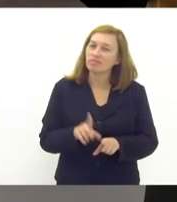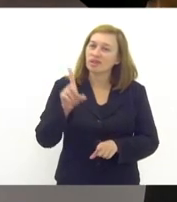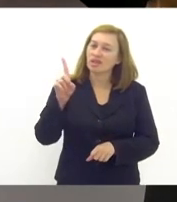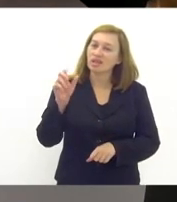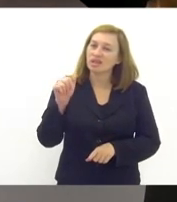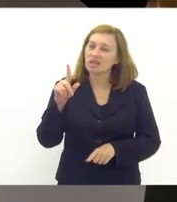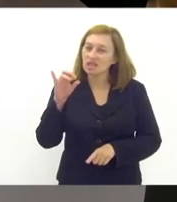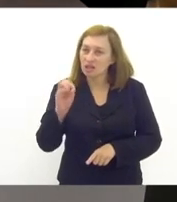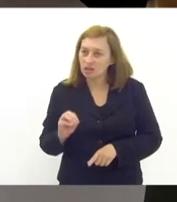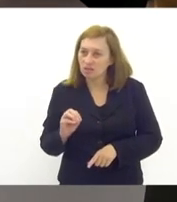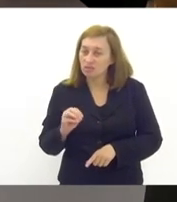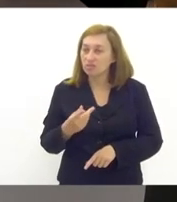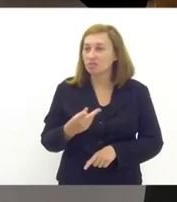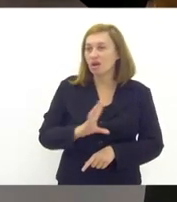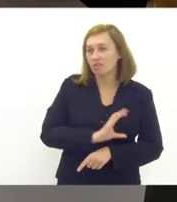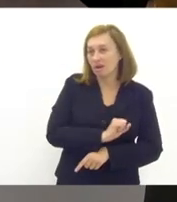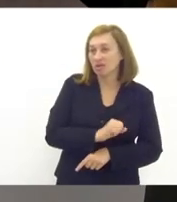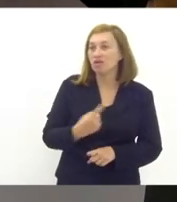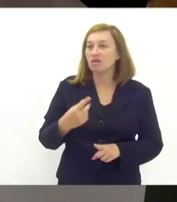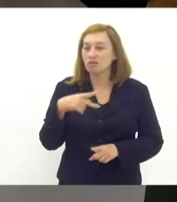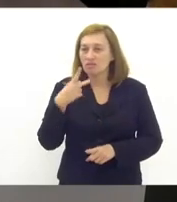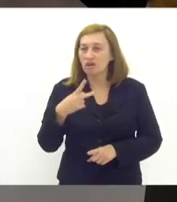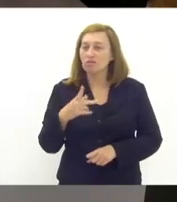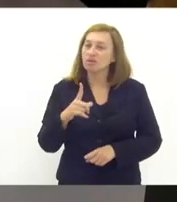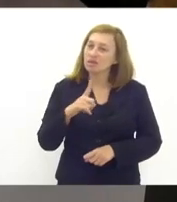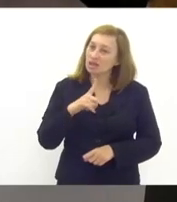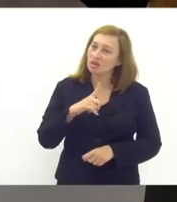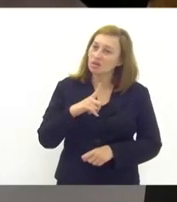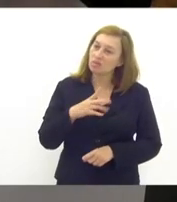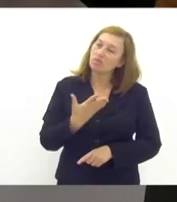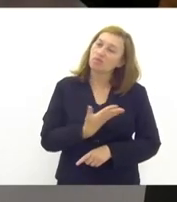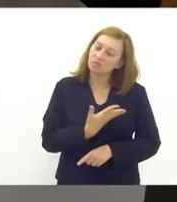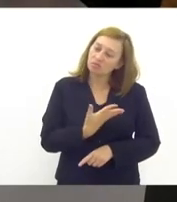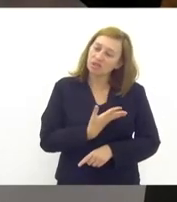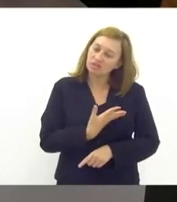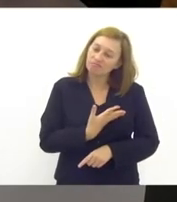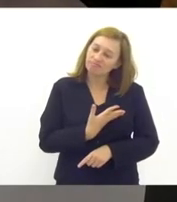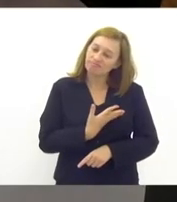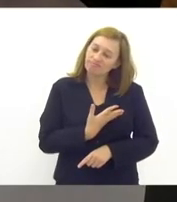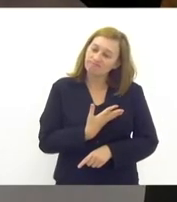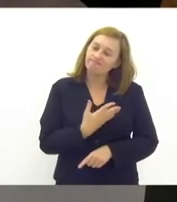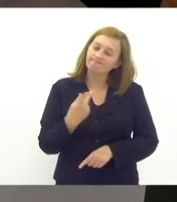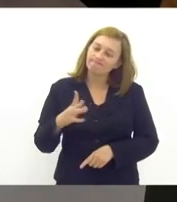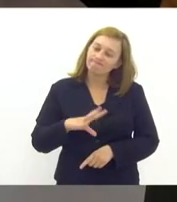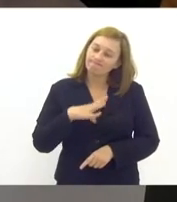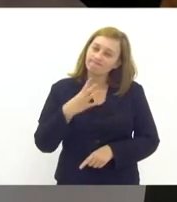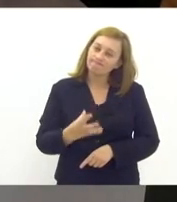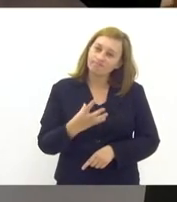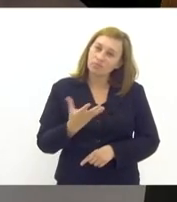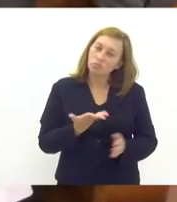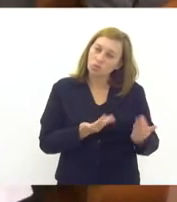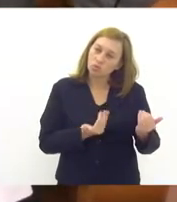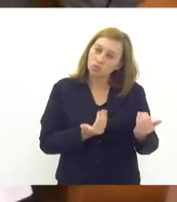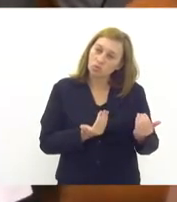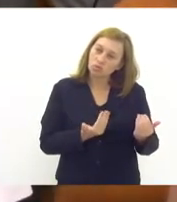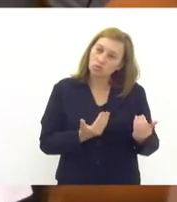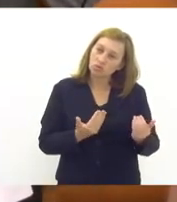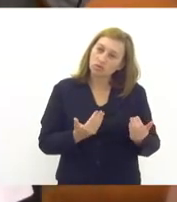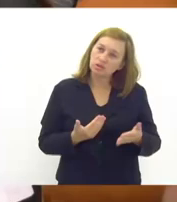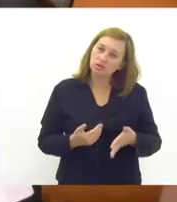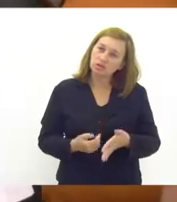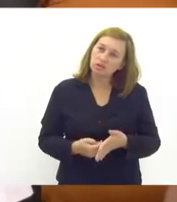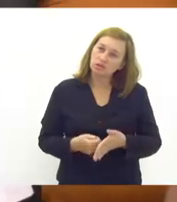Danilo, e chamo de querido porque lhe tenho alta estima diante também da sua coragem de um jovem que tem